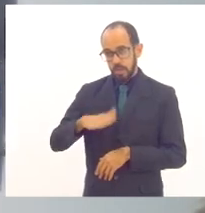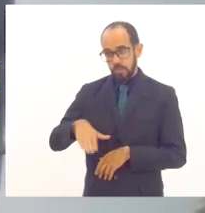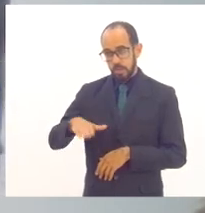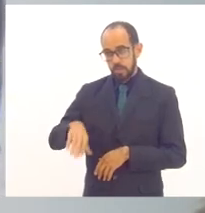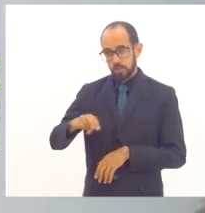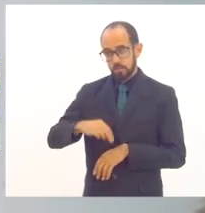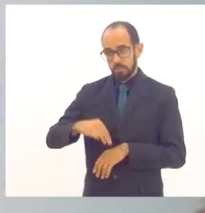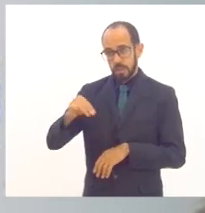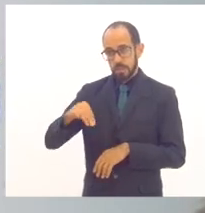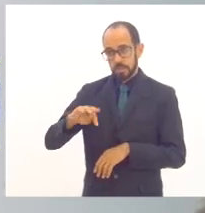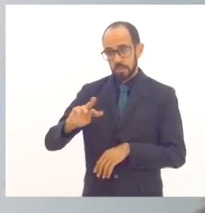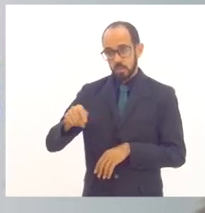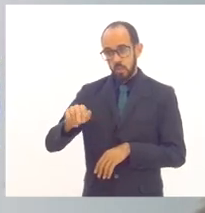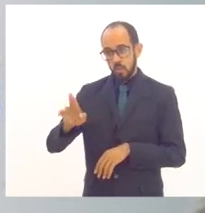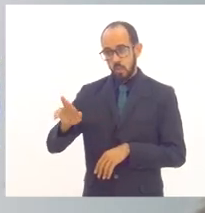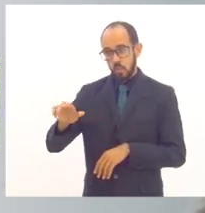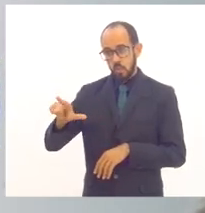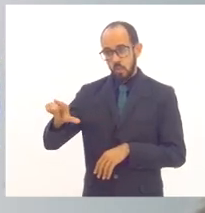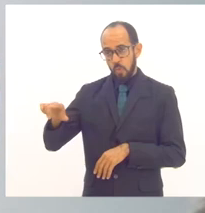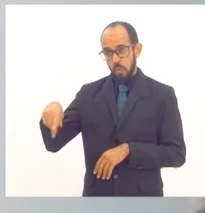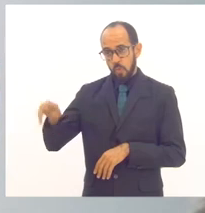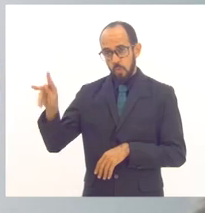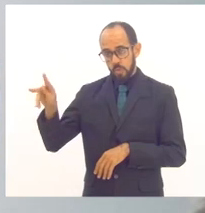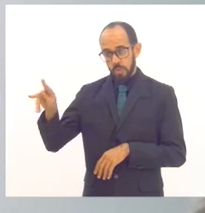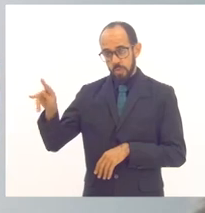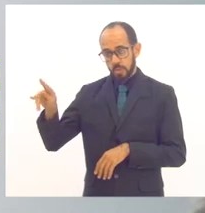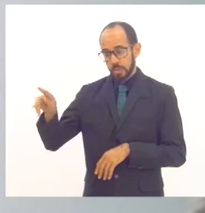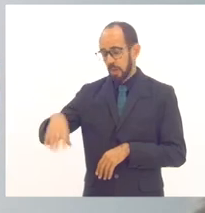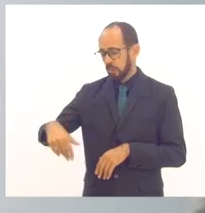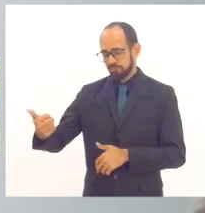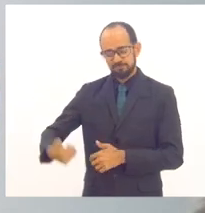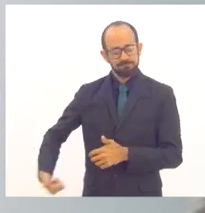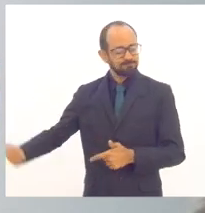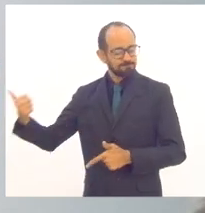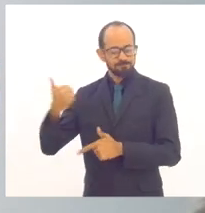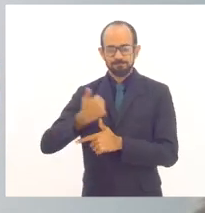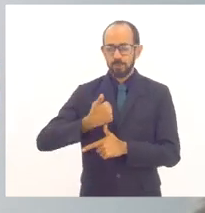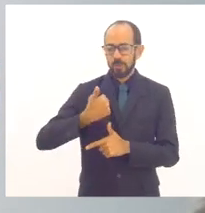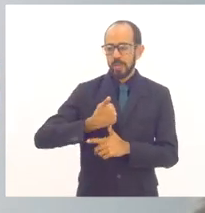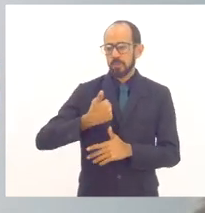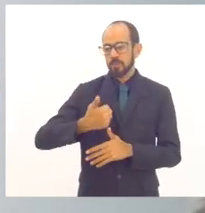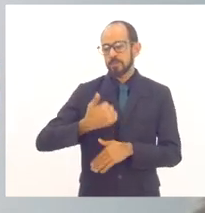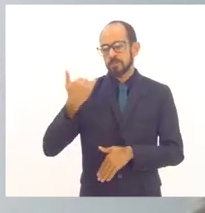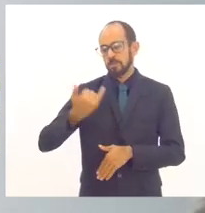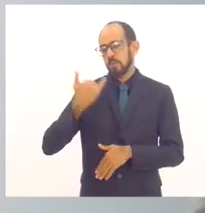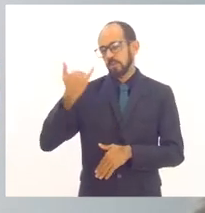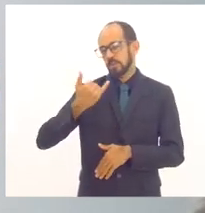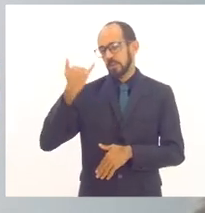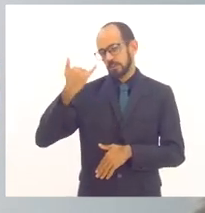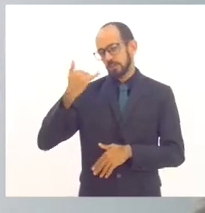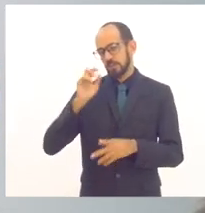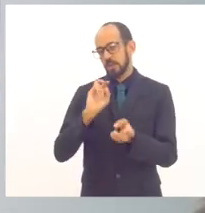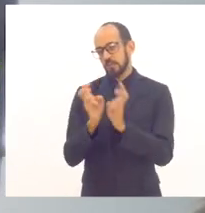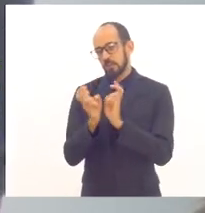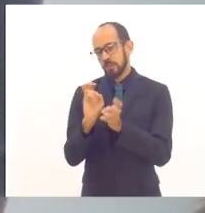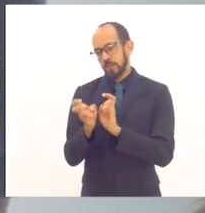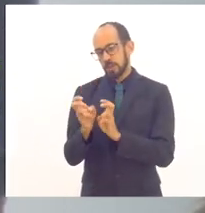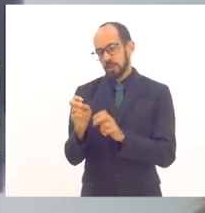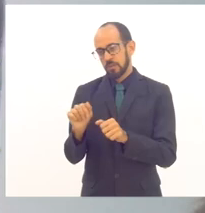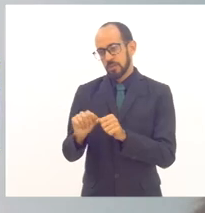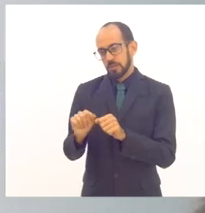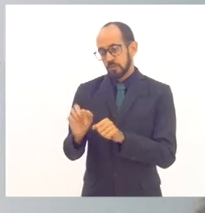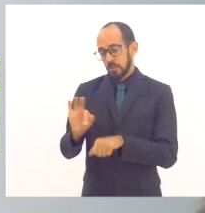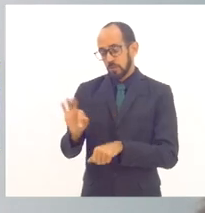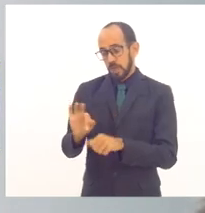Hulk, uma das maiores referências que nós temos na nossa arte capoeira. Amigo de infância do Hulk, serviu o quartel com o Hulk, fez faculdade com o mestre